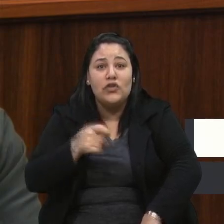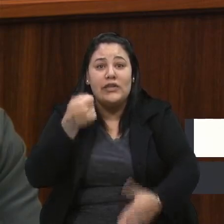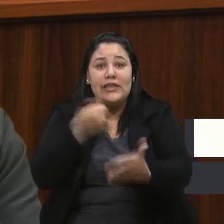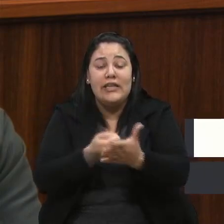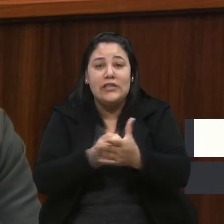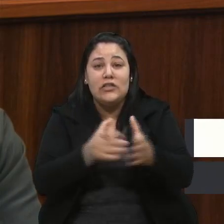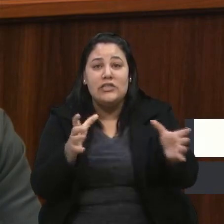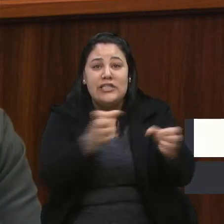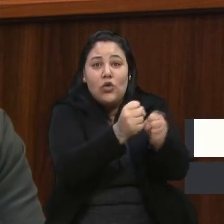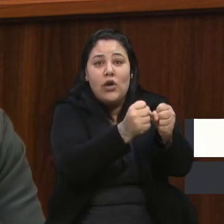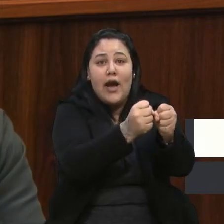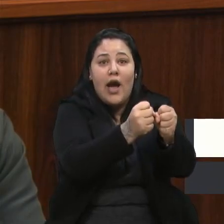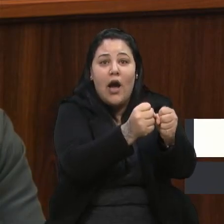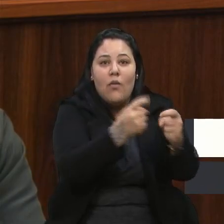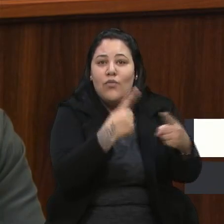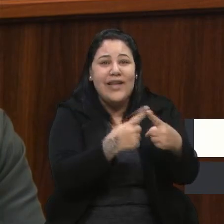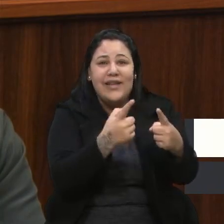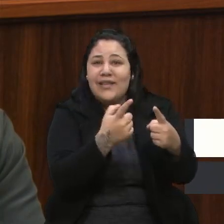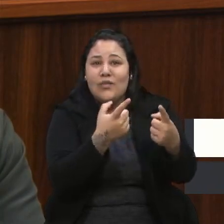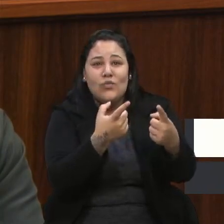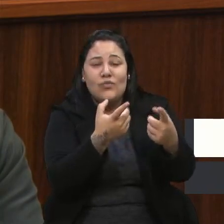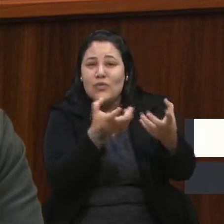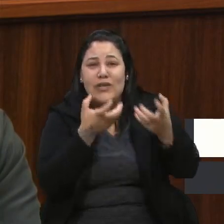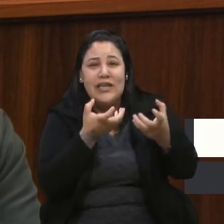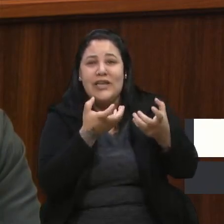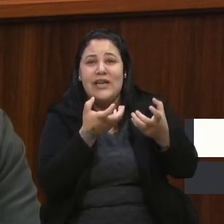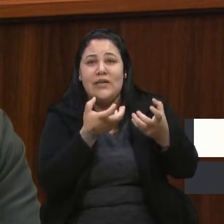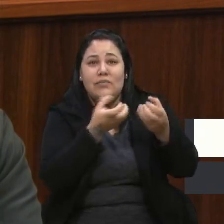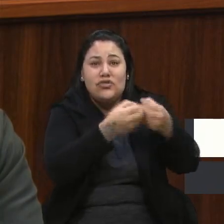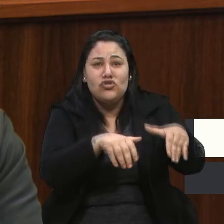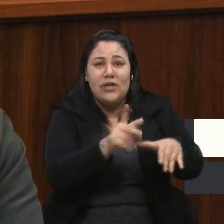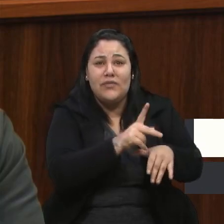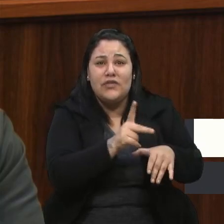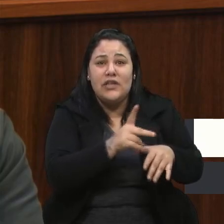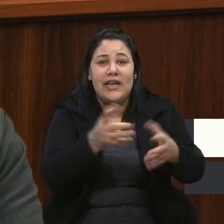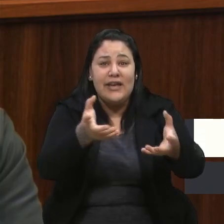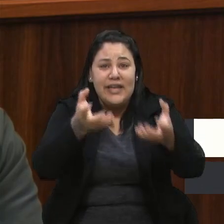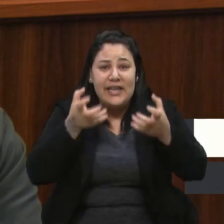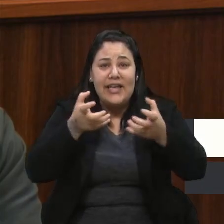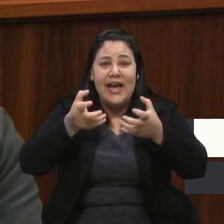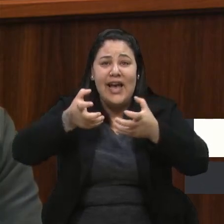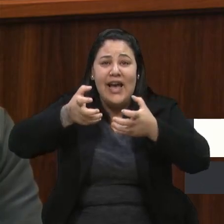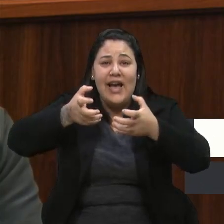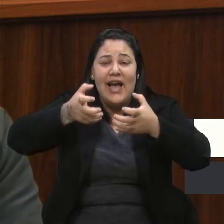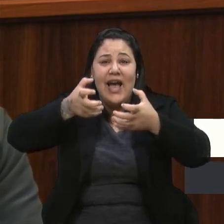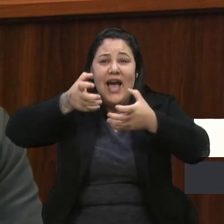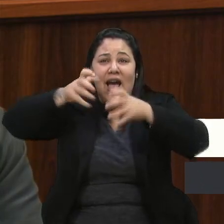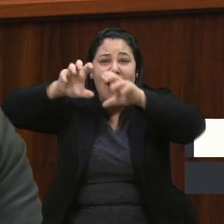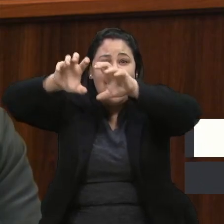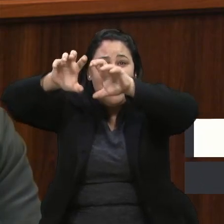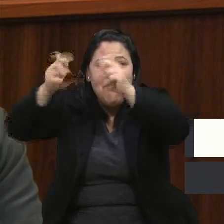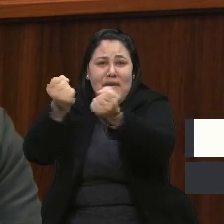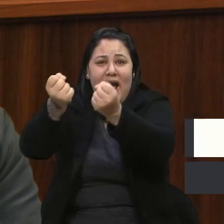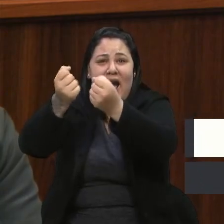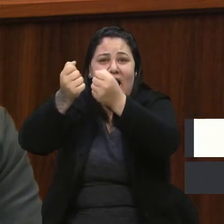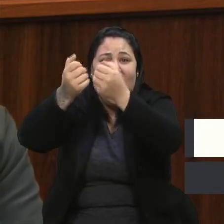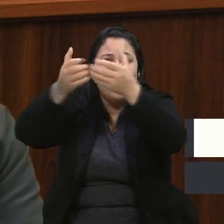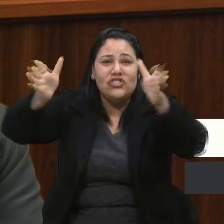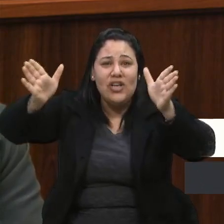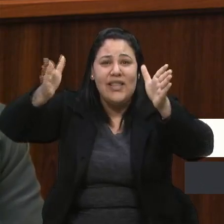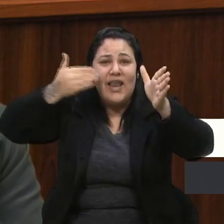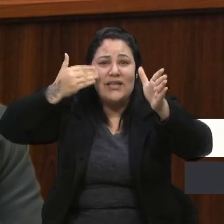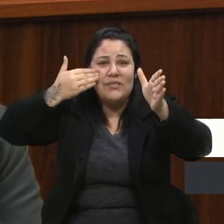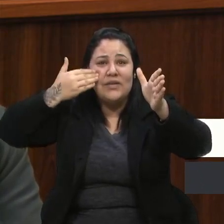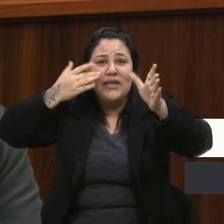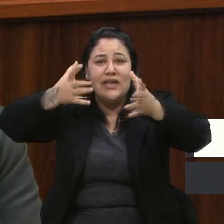queria agredir as professoras. Ele queria quebrar a janela para se agredir. Ele queria tirar a sua vida. Então,